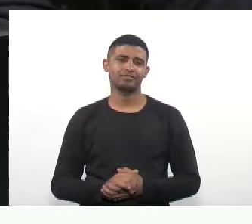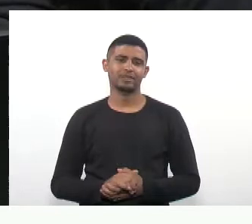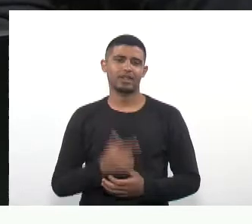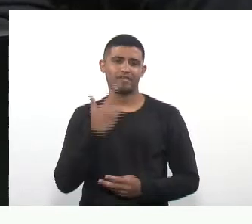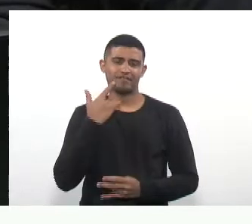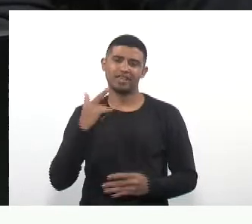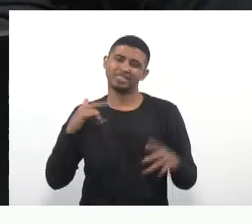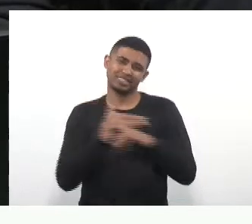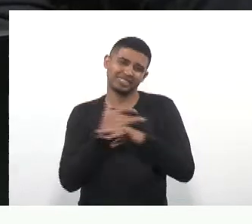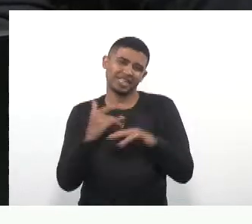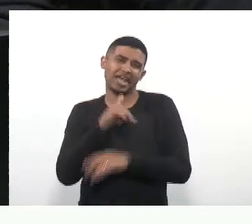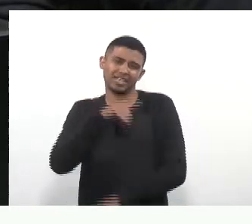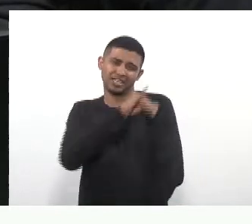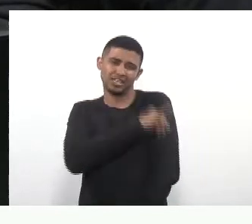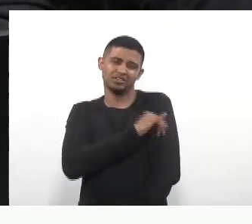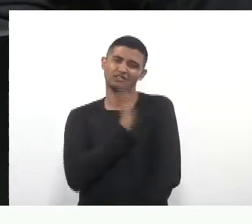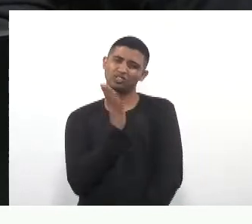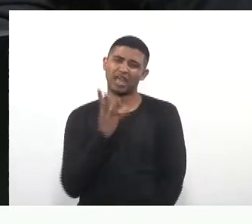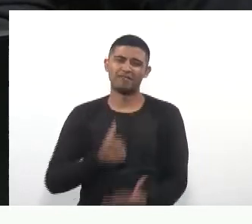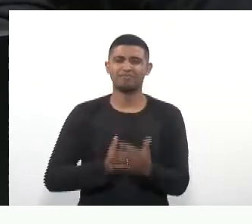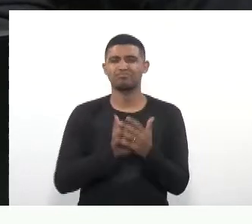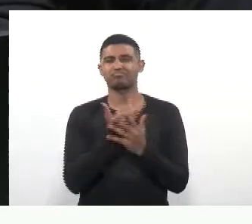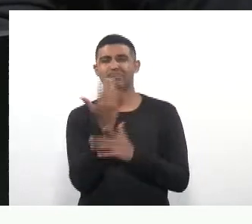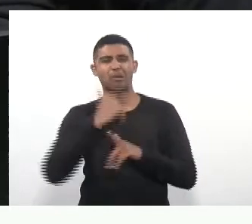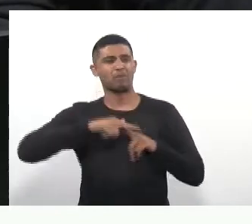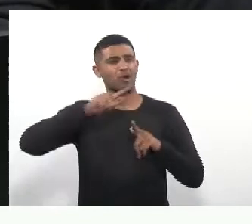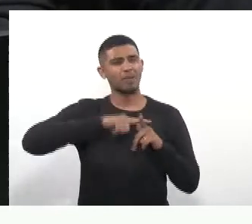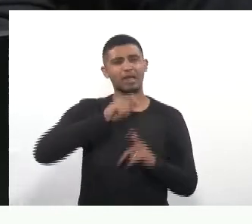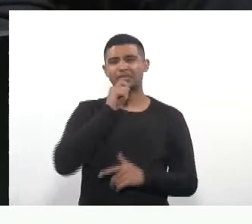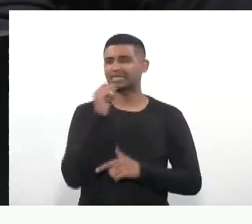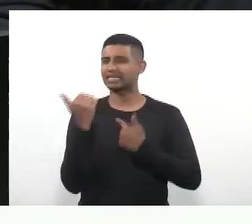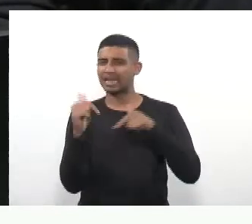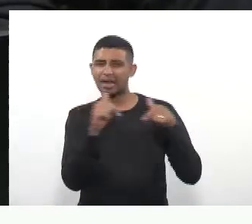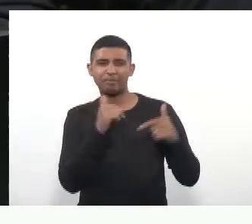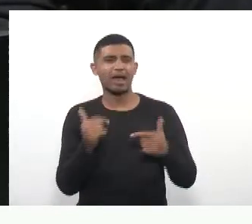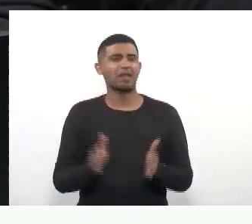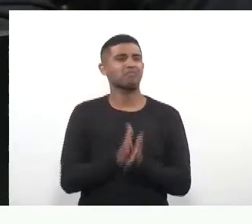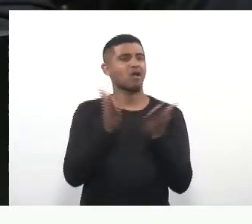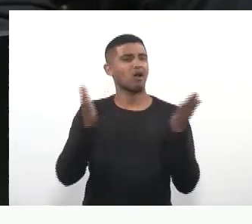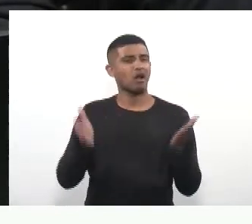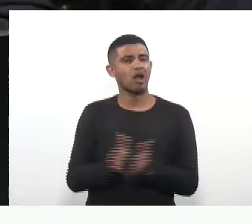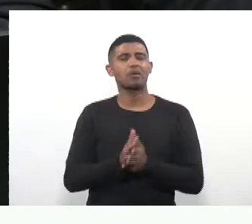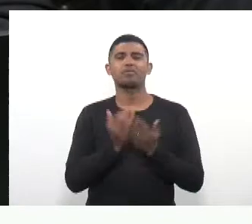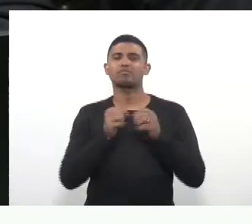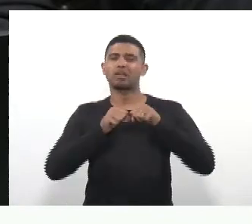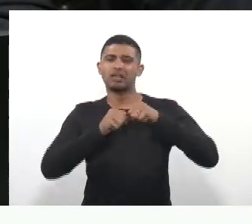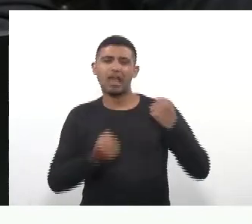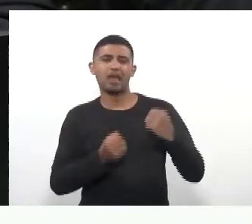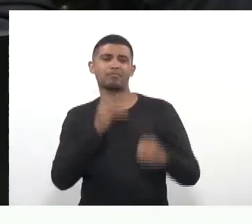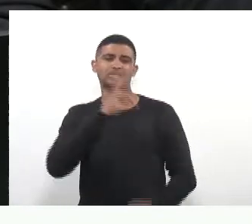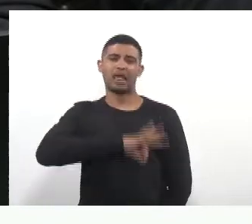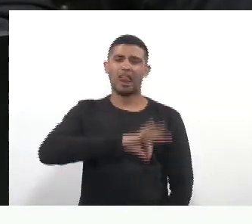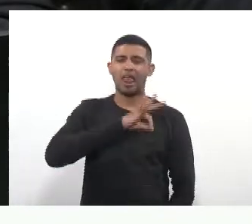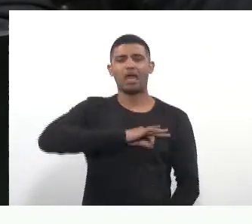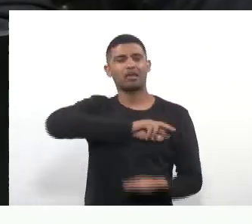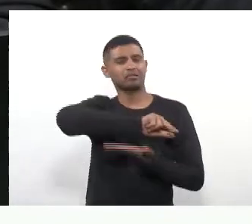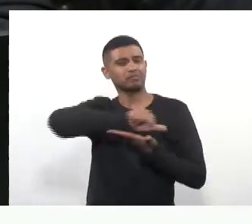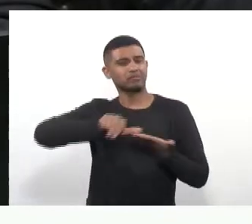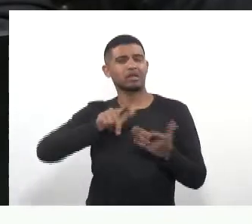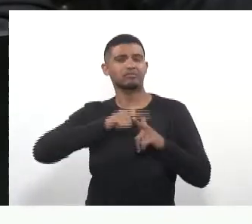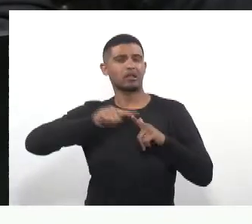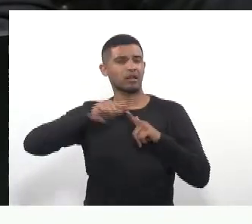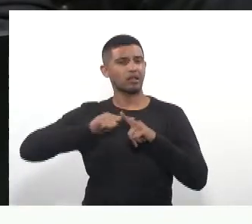tantos problemas de desemprego e de empobrecimento e queda de renda per capita. Isso